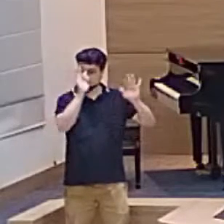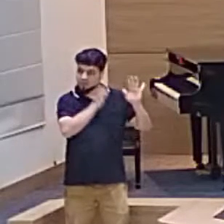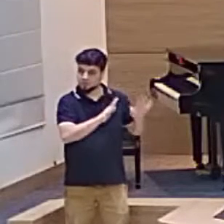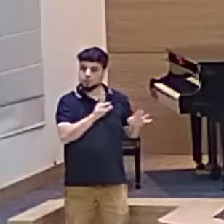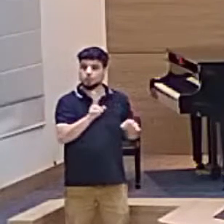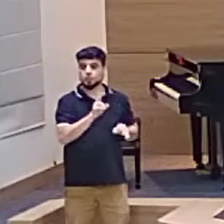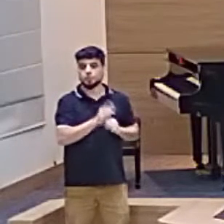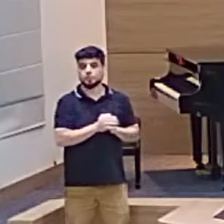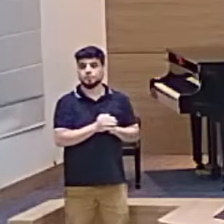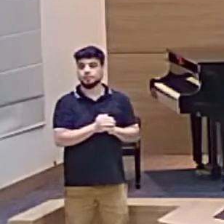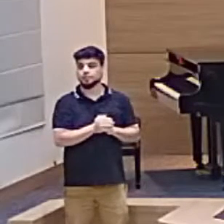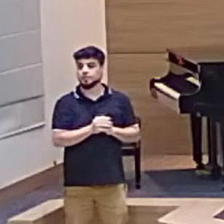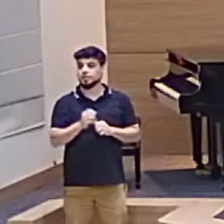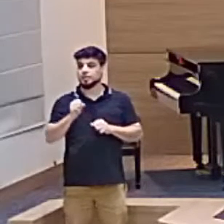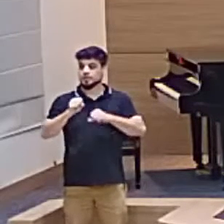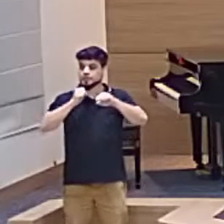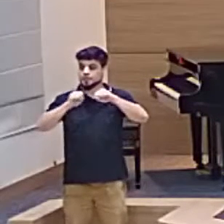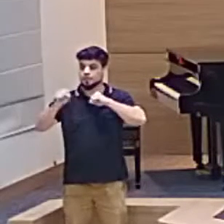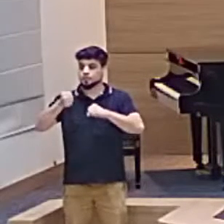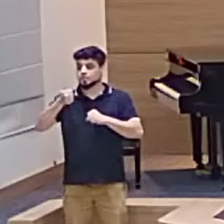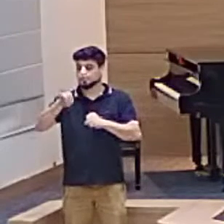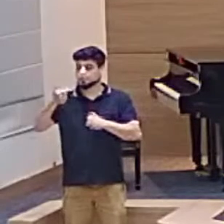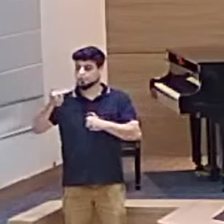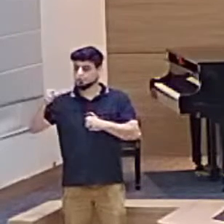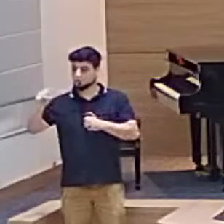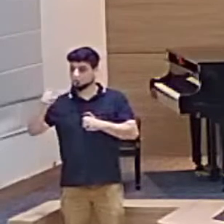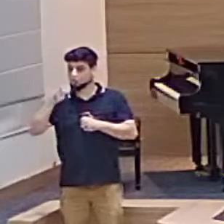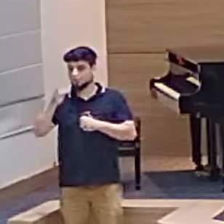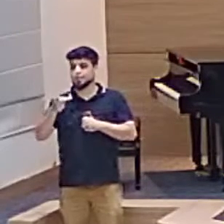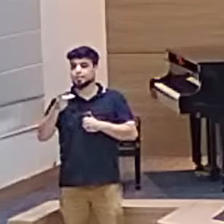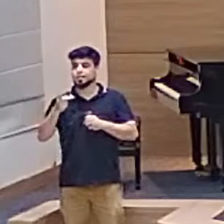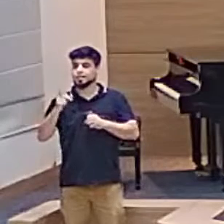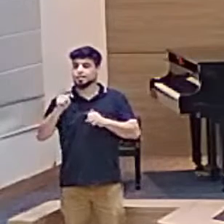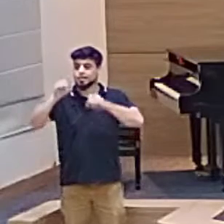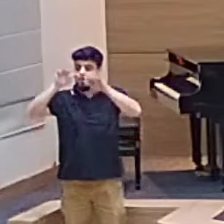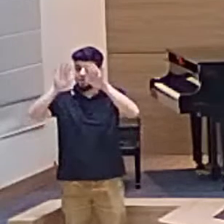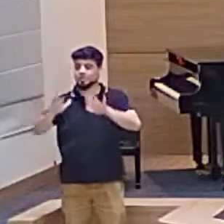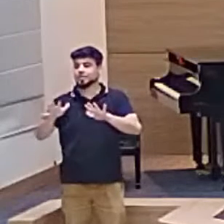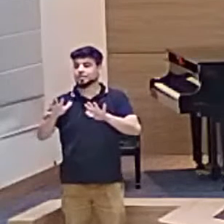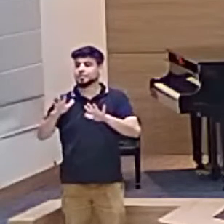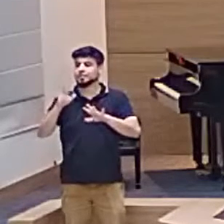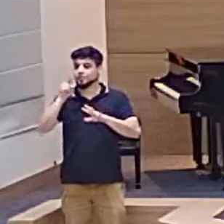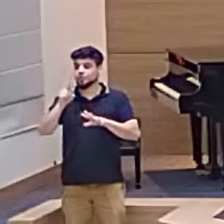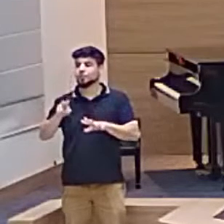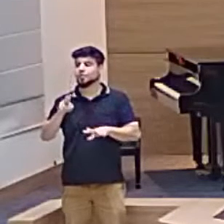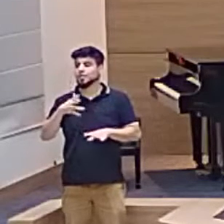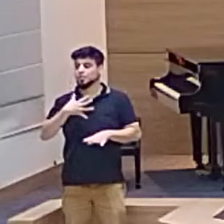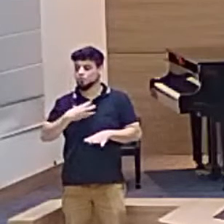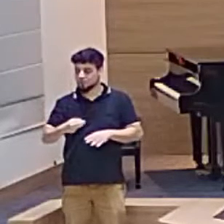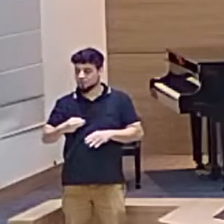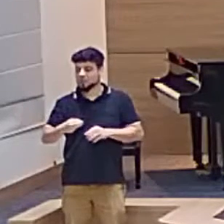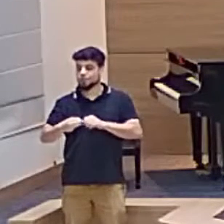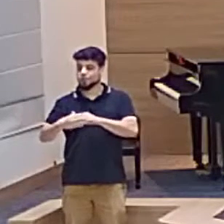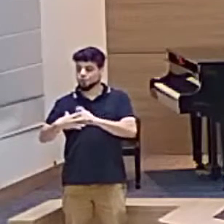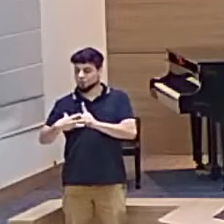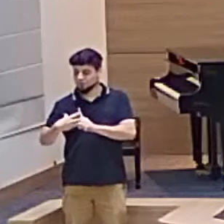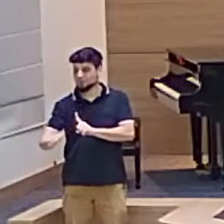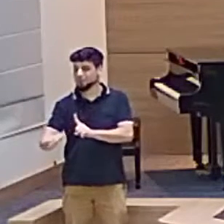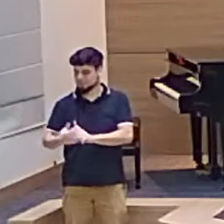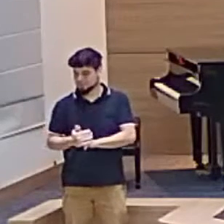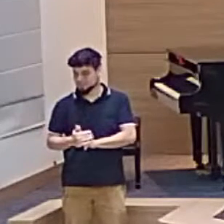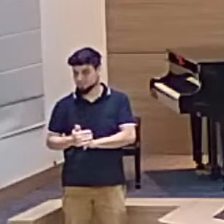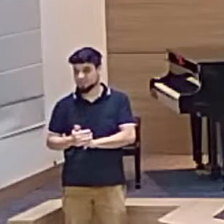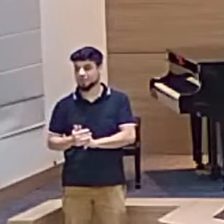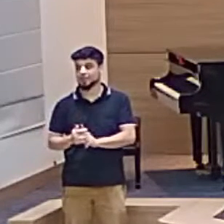128 diz que é uma benção ver o filho dos nossos filhos e quem que está ainda os filhos dos netos